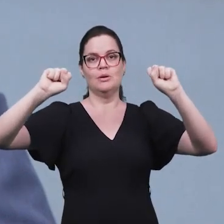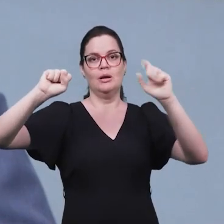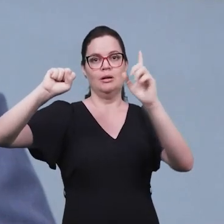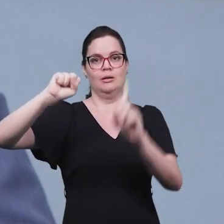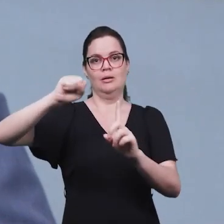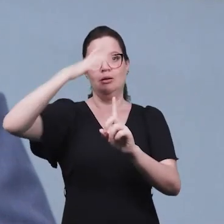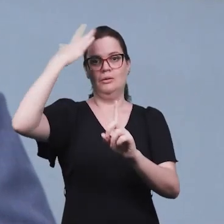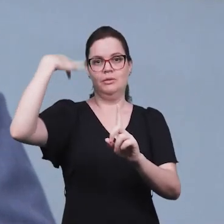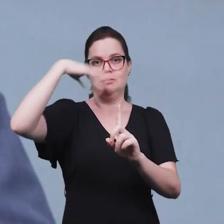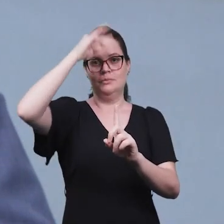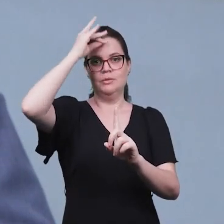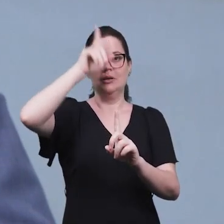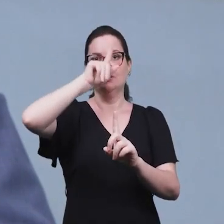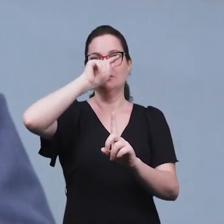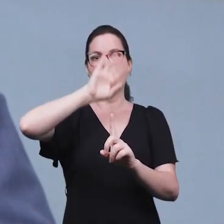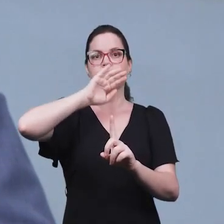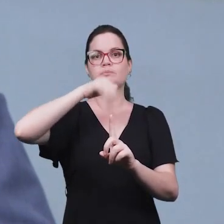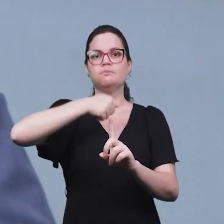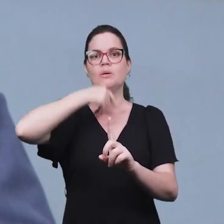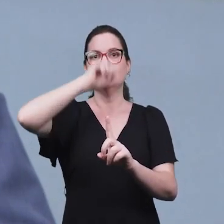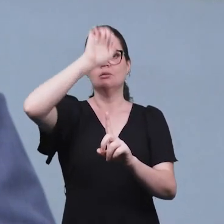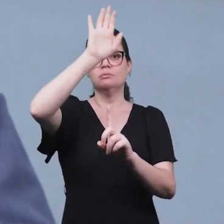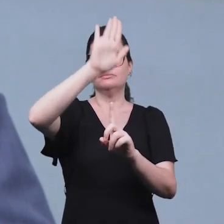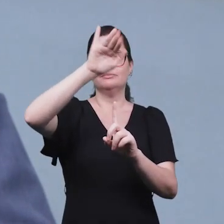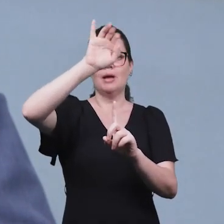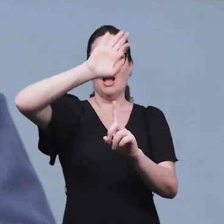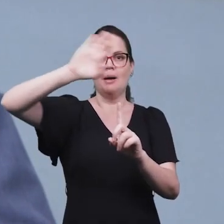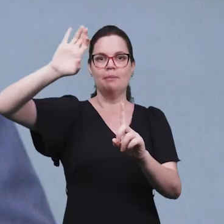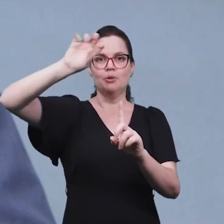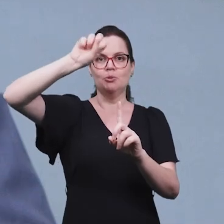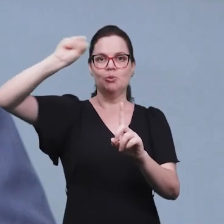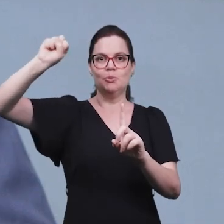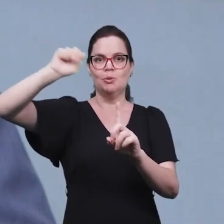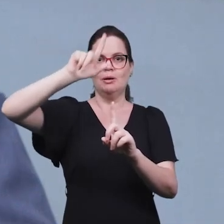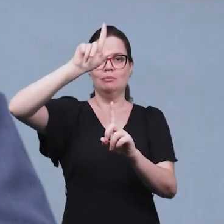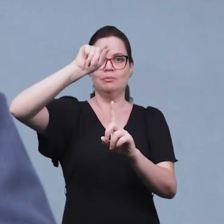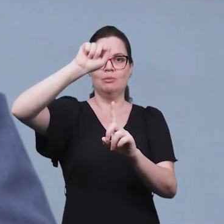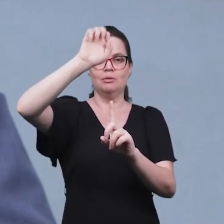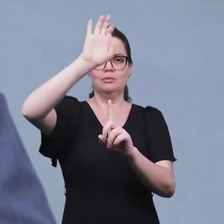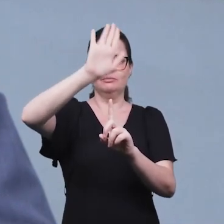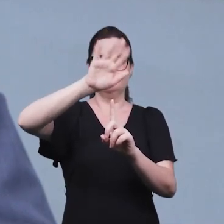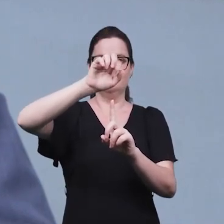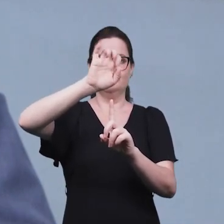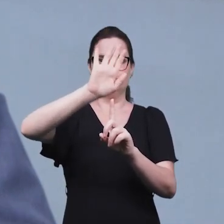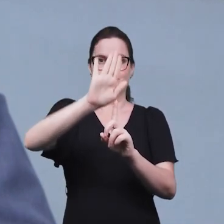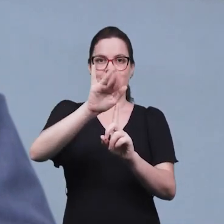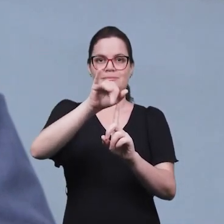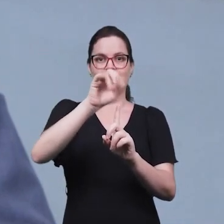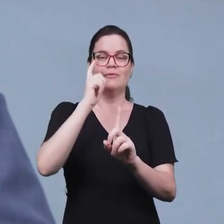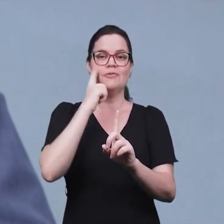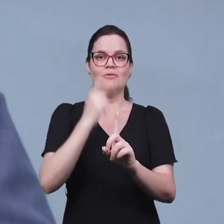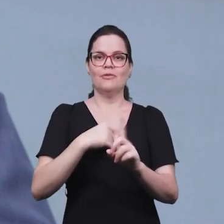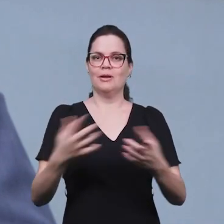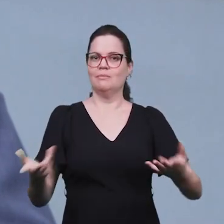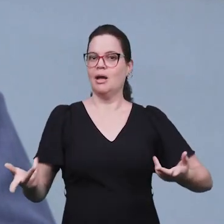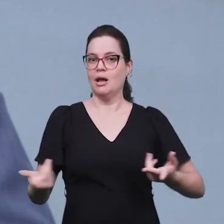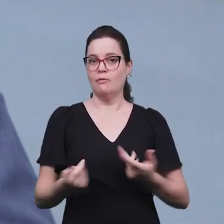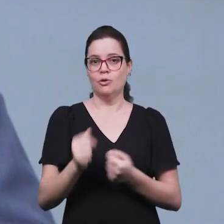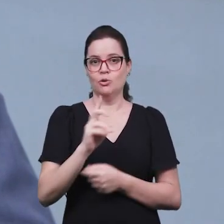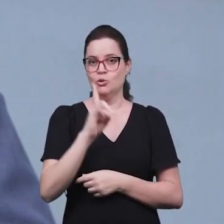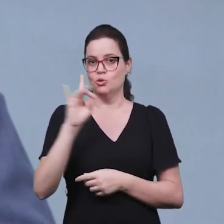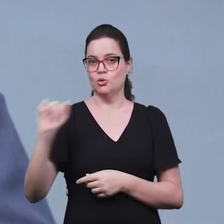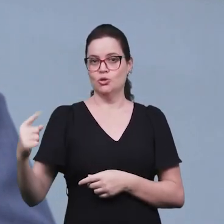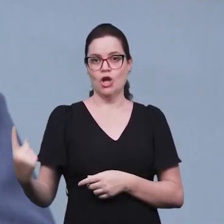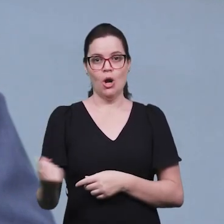descida do Espírito de Deus sobre ele. Que dia maravilhoso, que dia único foi